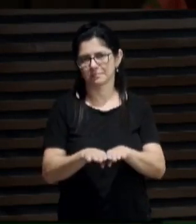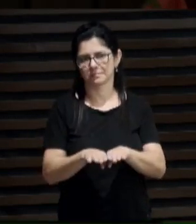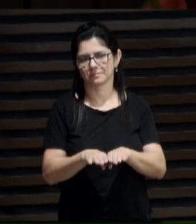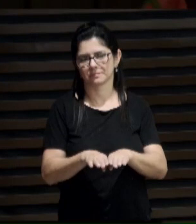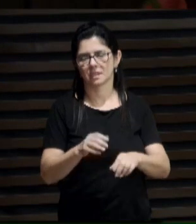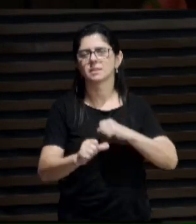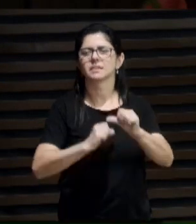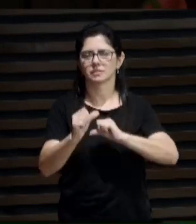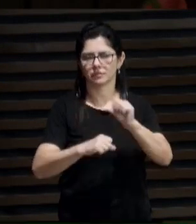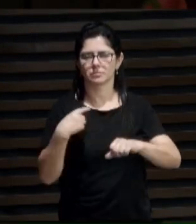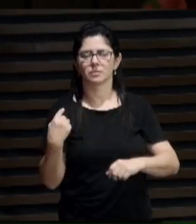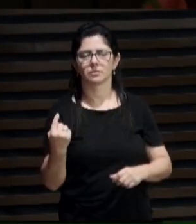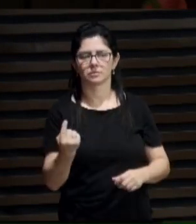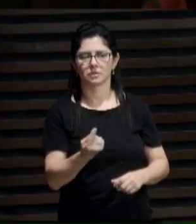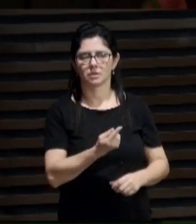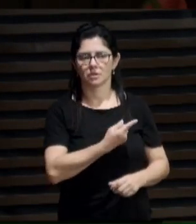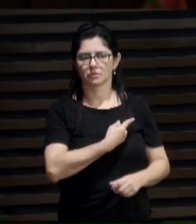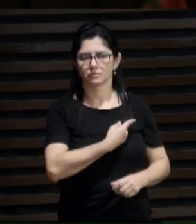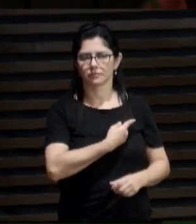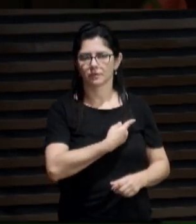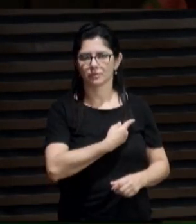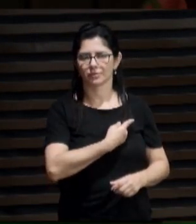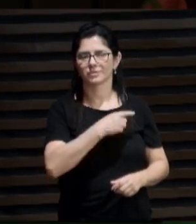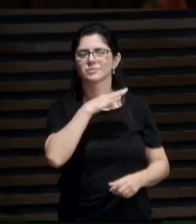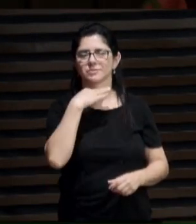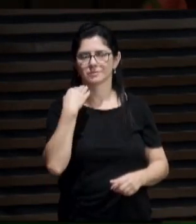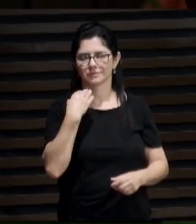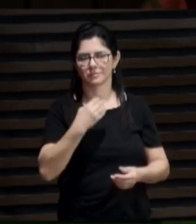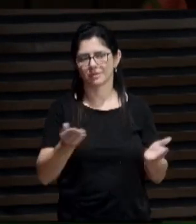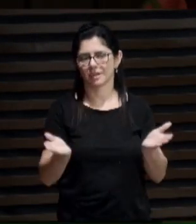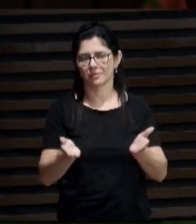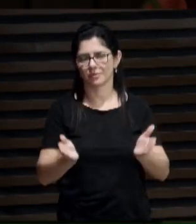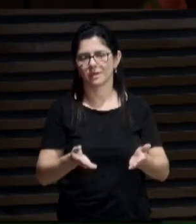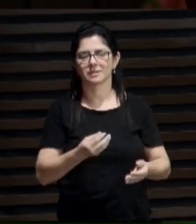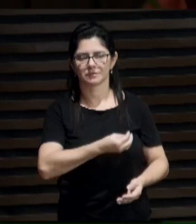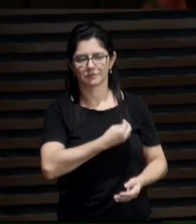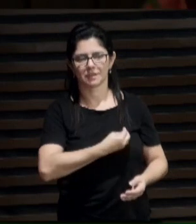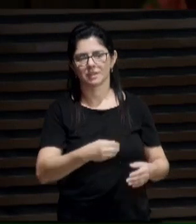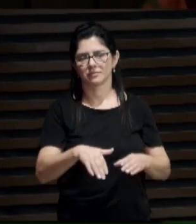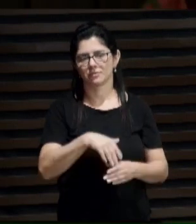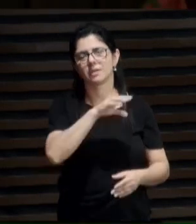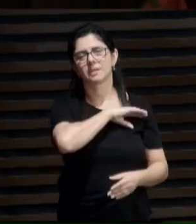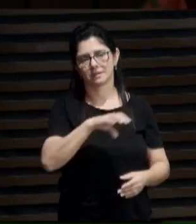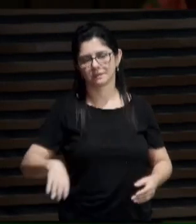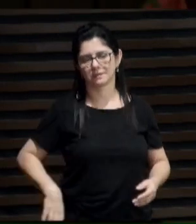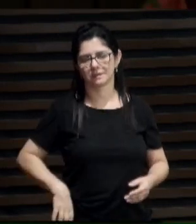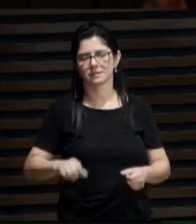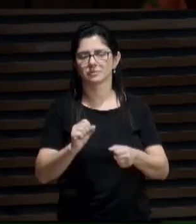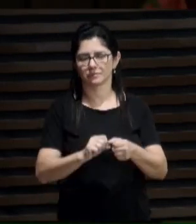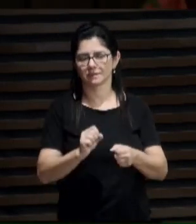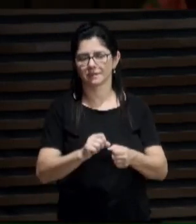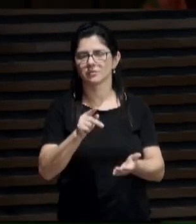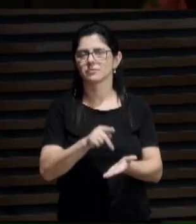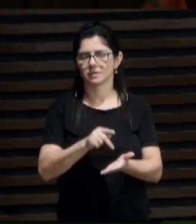nosso status de mortos para vivificados nele, fazendo-nos